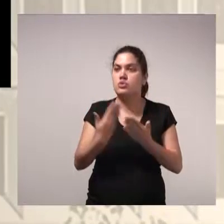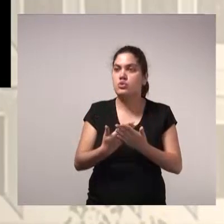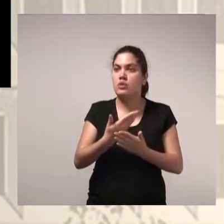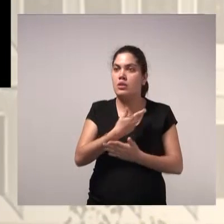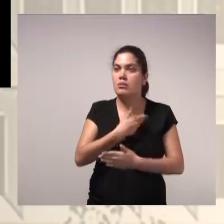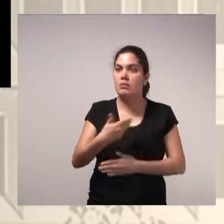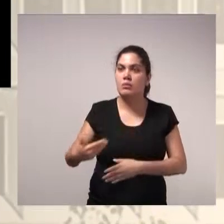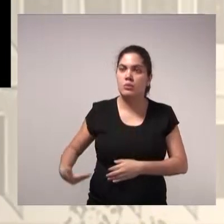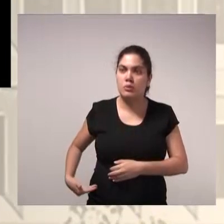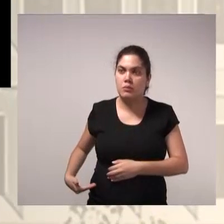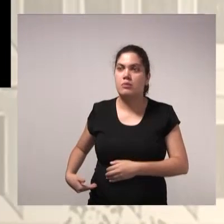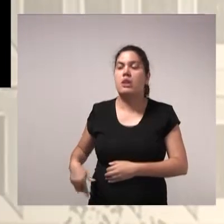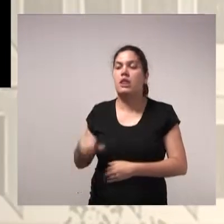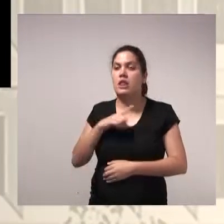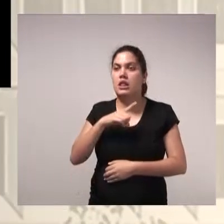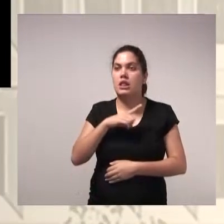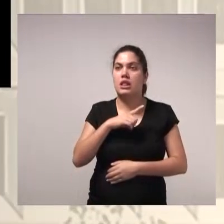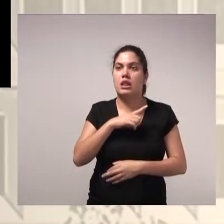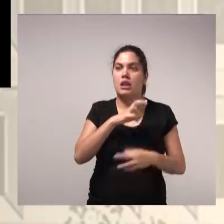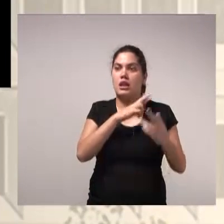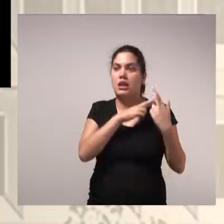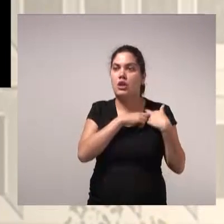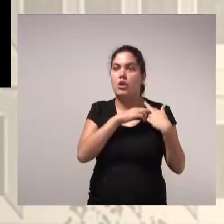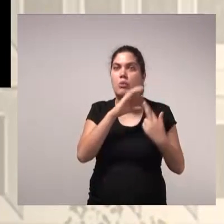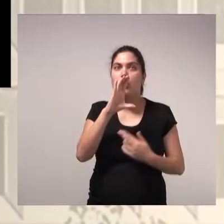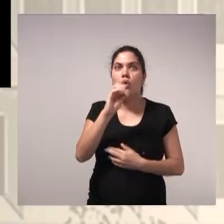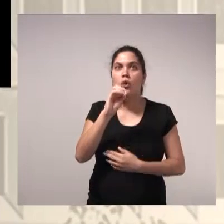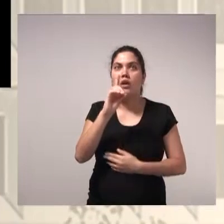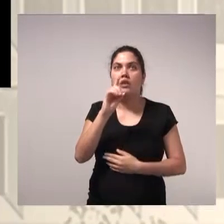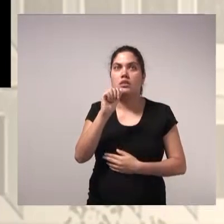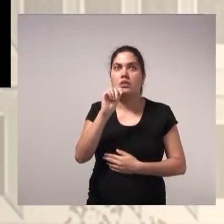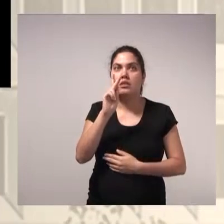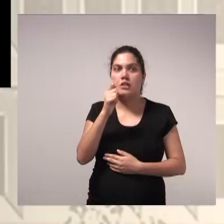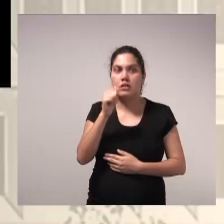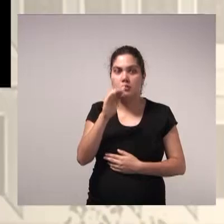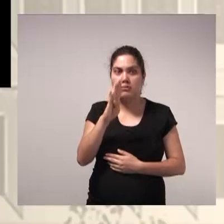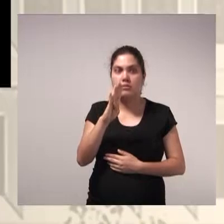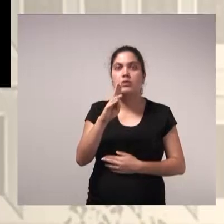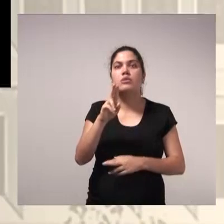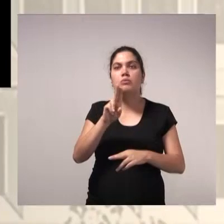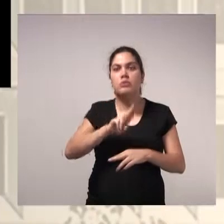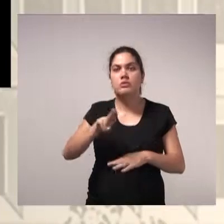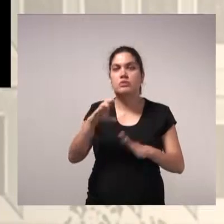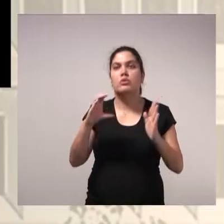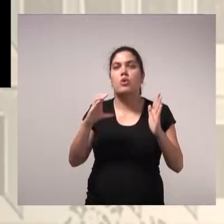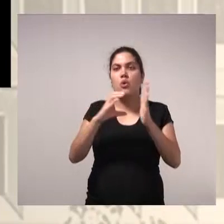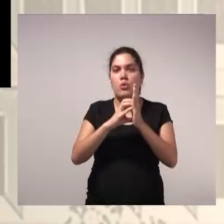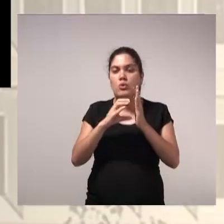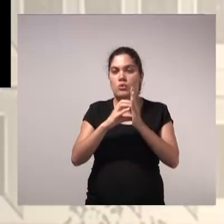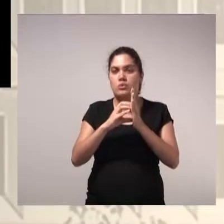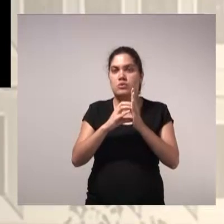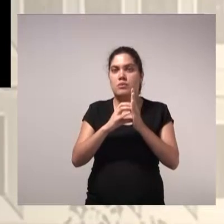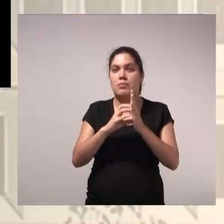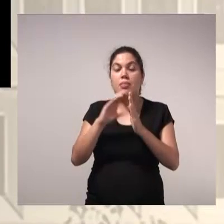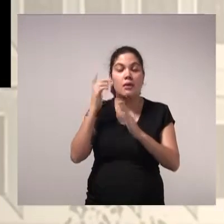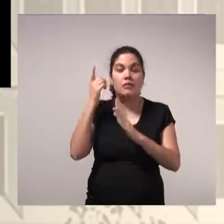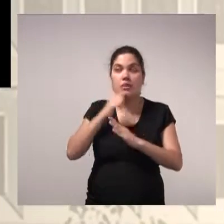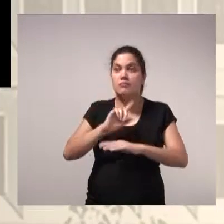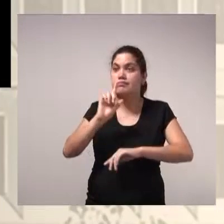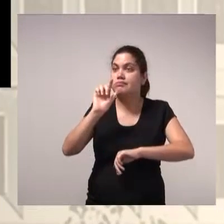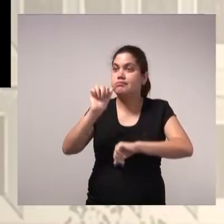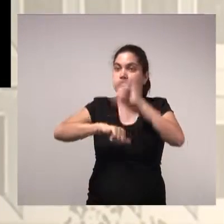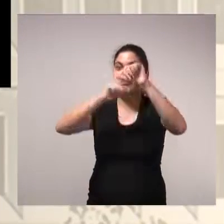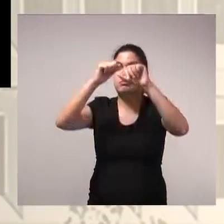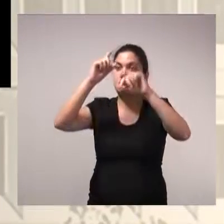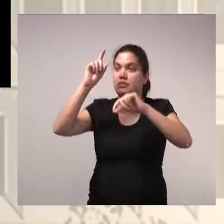que estão sob a responsabilidade da CODAB sejam feitos através de concurso público. Ele promoveu uma verdadeira revolução que está